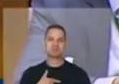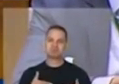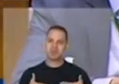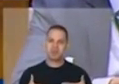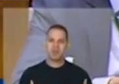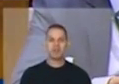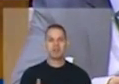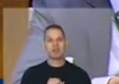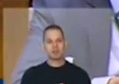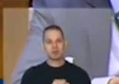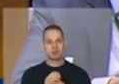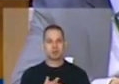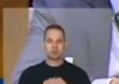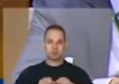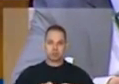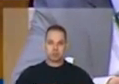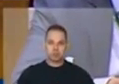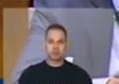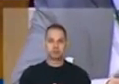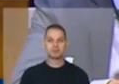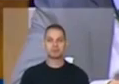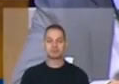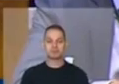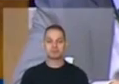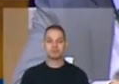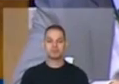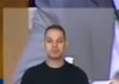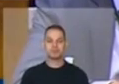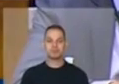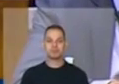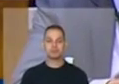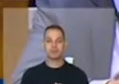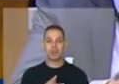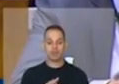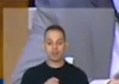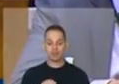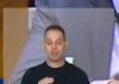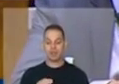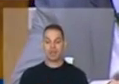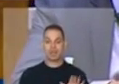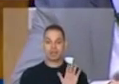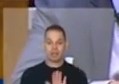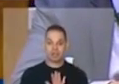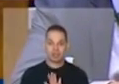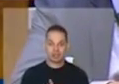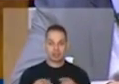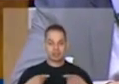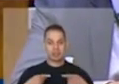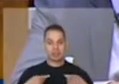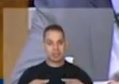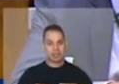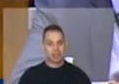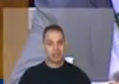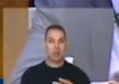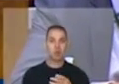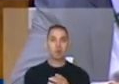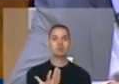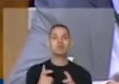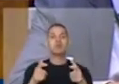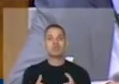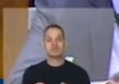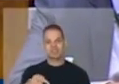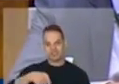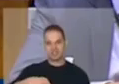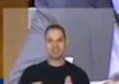à pandemia. A PEC da guerra foi uma construção dessa casa.